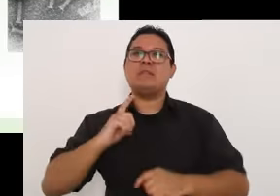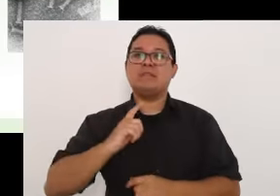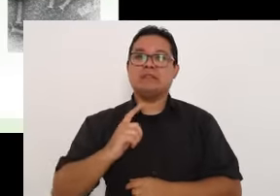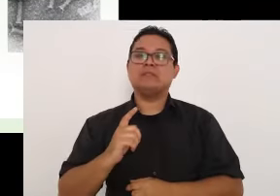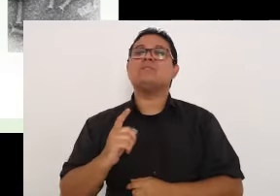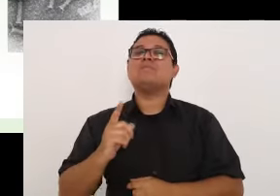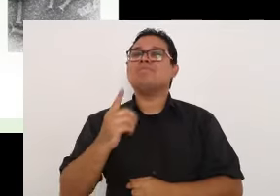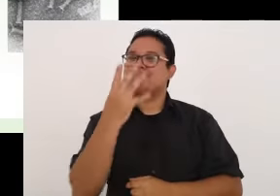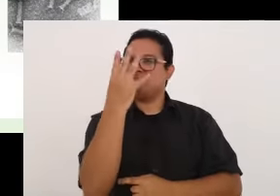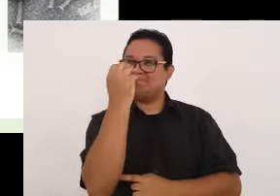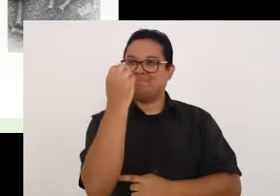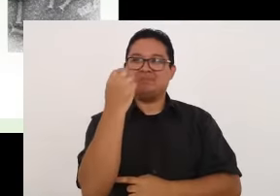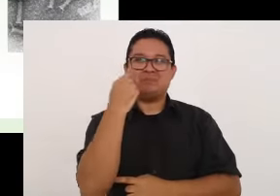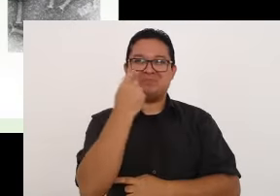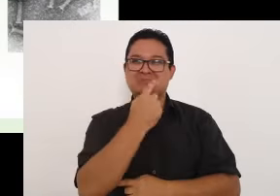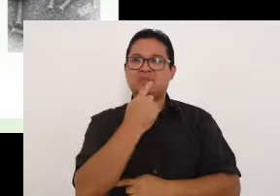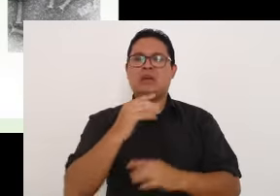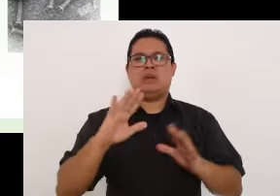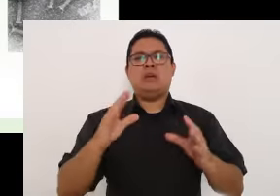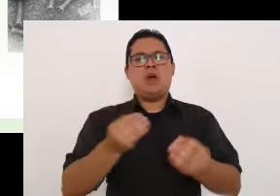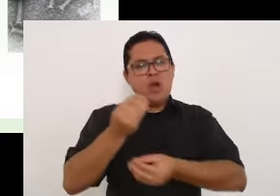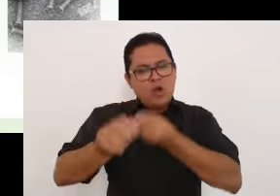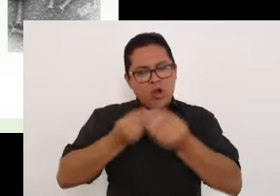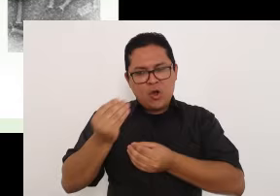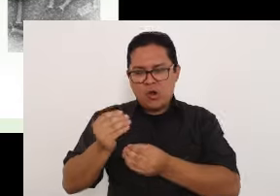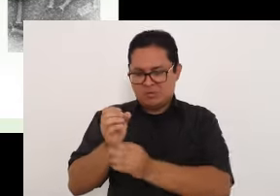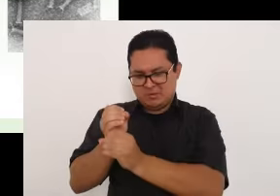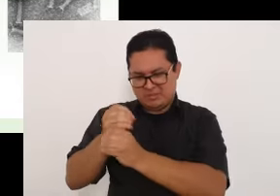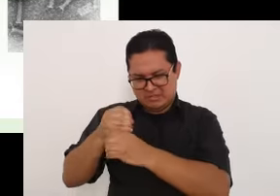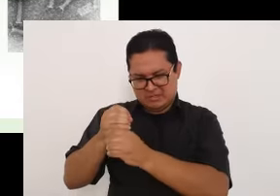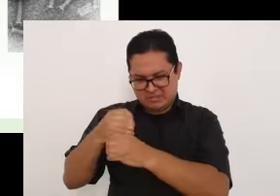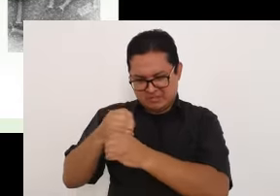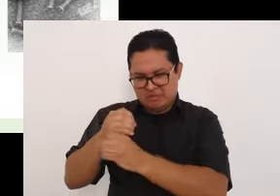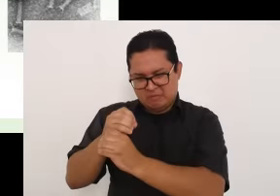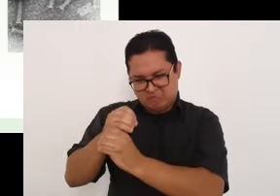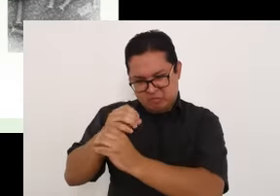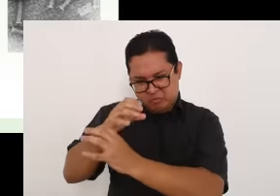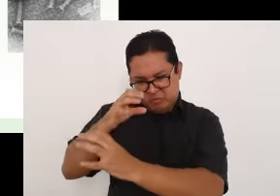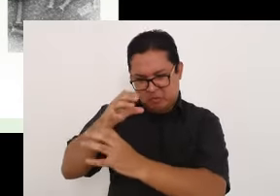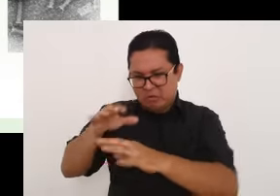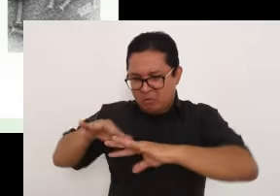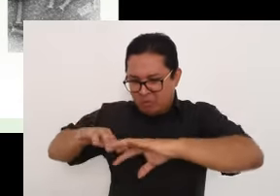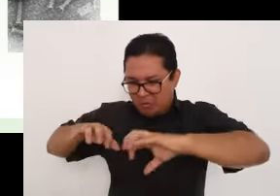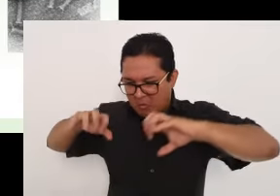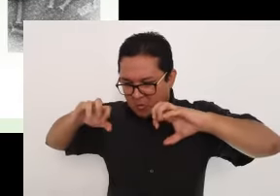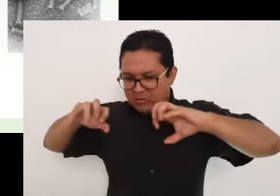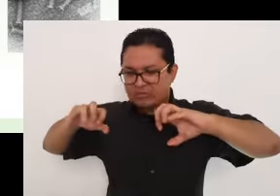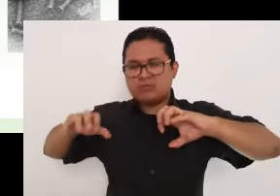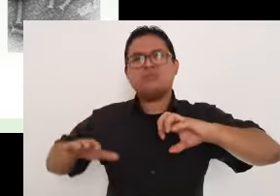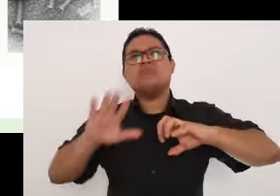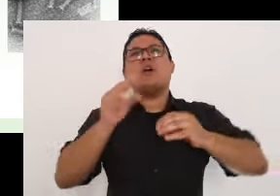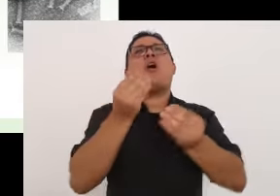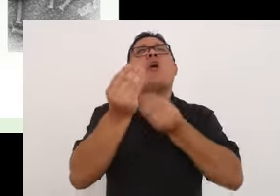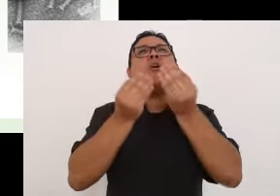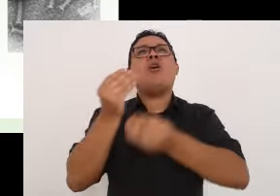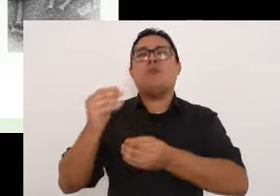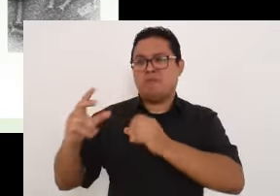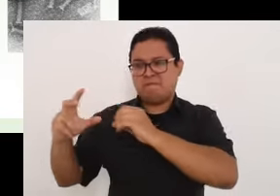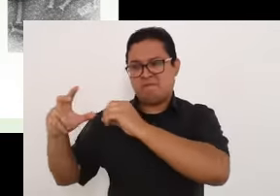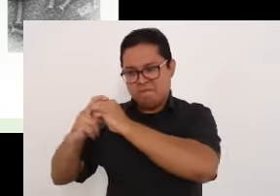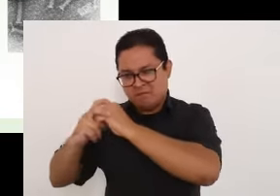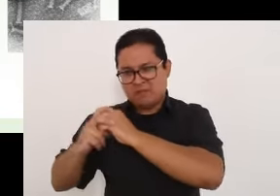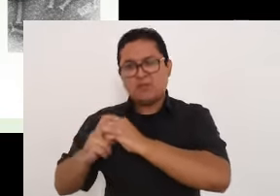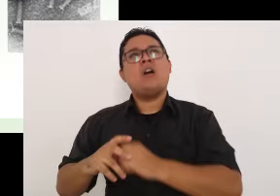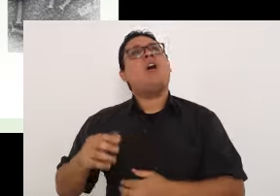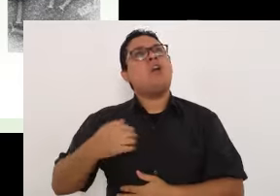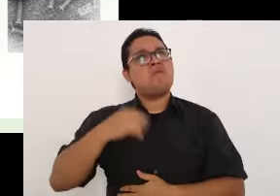a gente tem aqui, pessoal, nossa, feita no microscópio, professor, como é que eu vou ver isso? A gente vê isso em aula? Não,